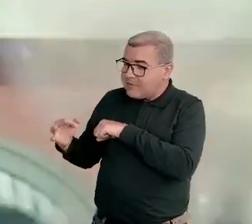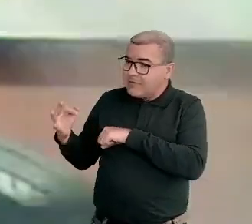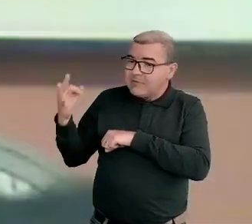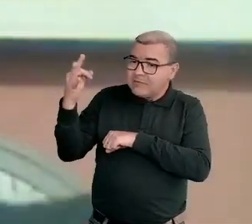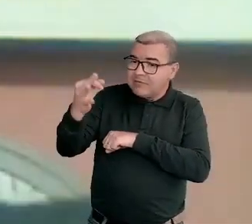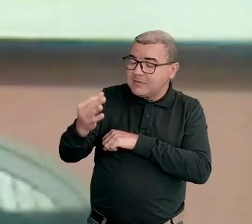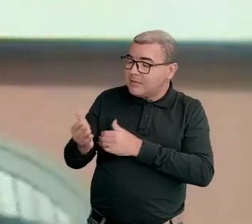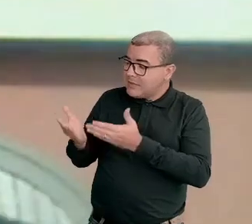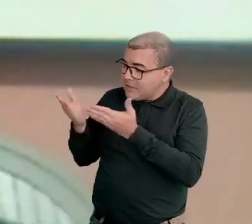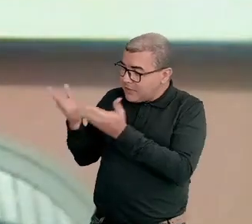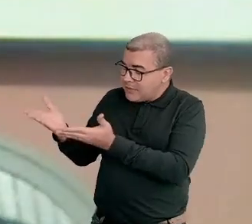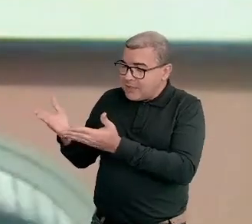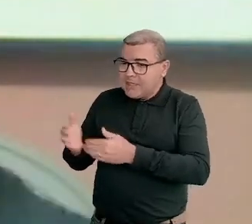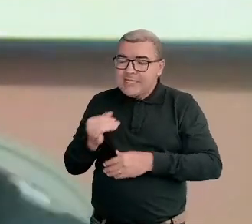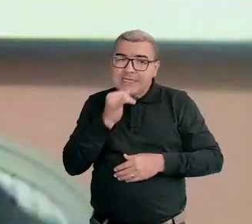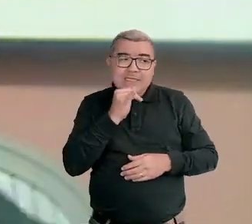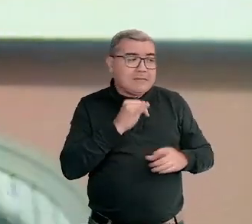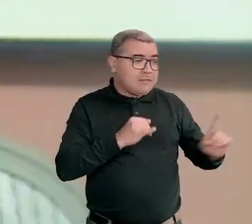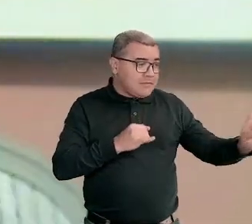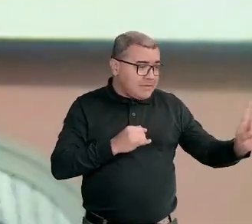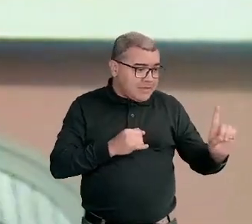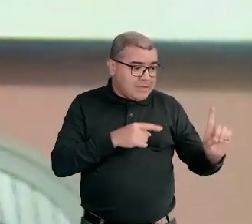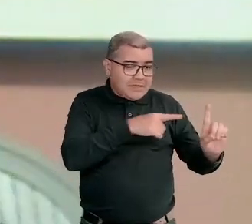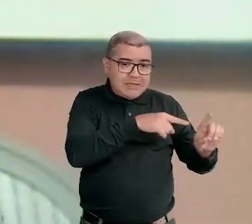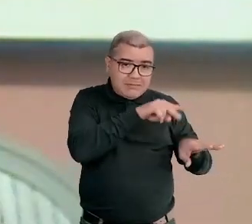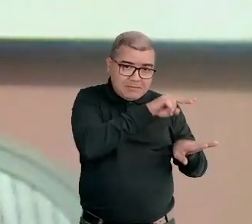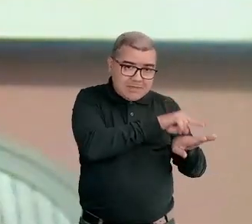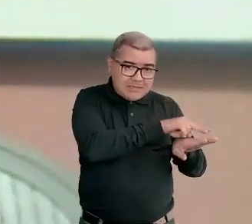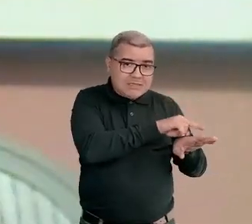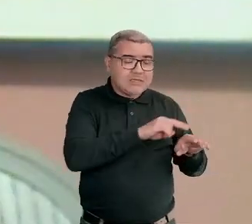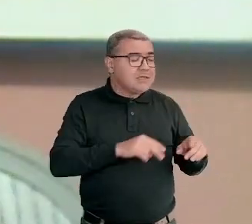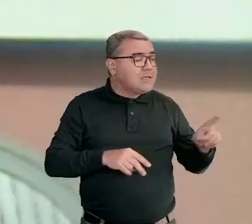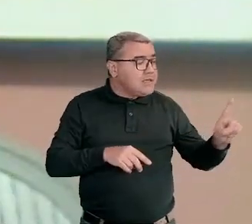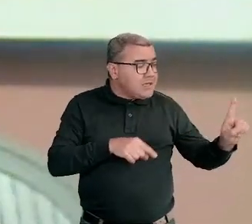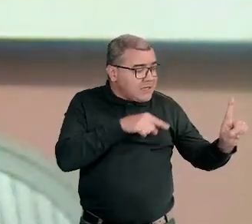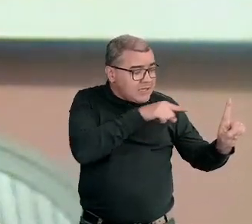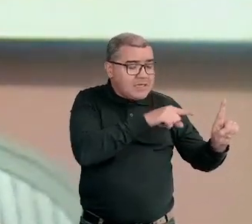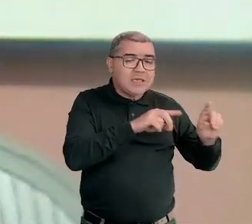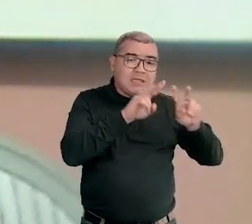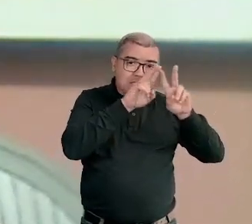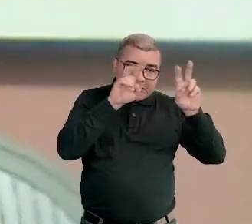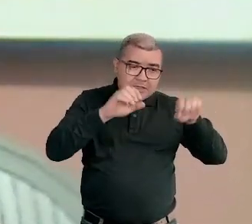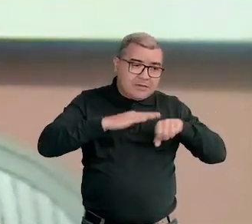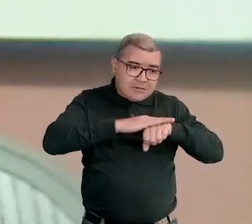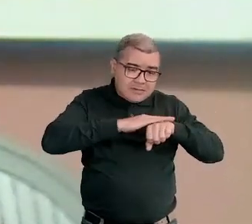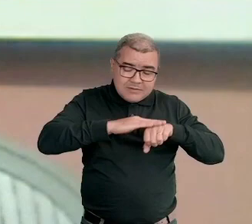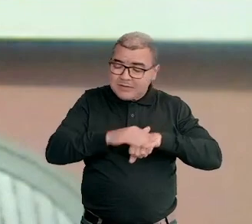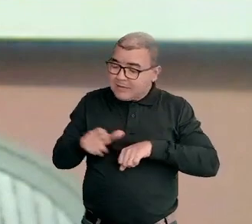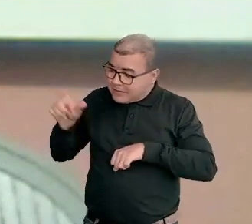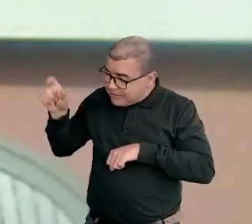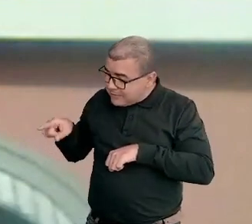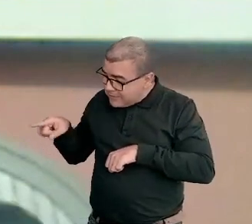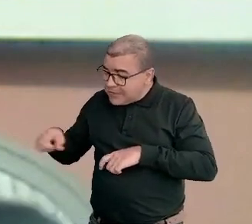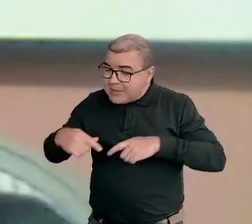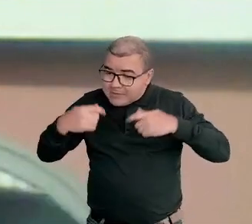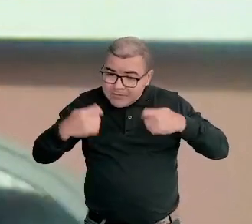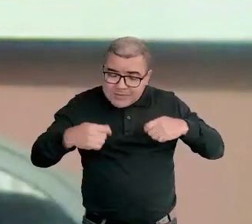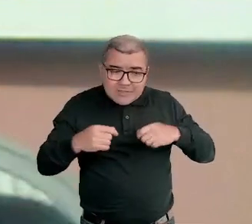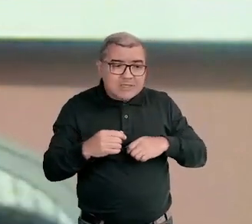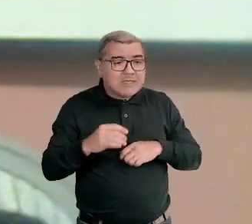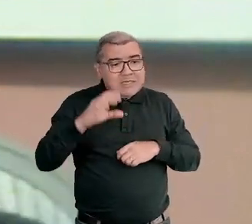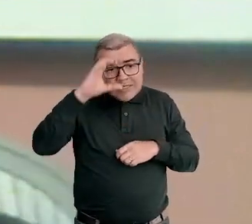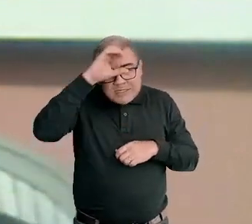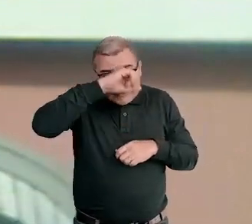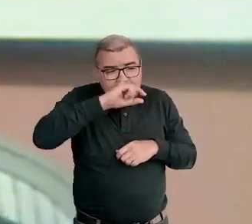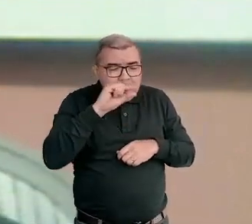que, até porque quando um cliente fala sobre isso, ele tem que saber do que o cliente está falando, ele precisa saber isso, né? Ele